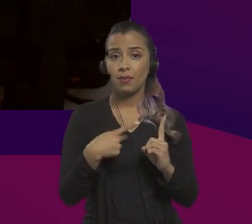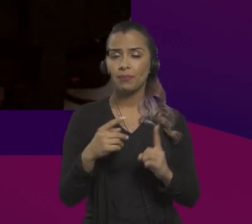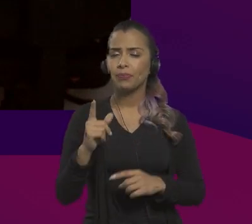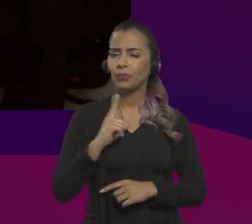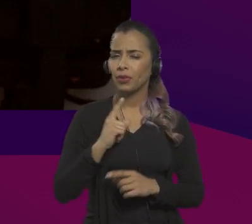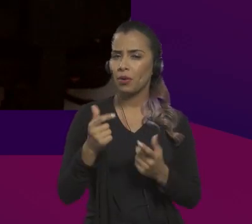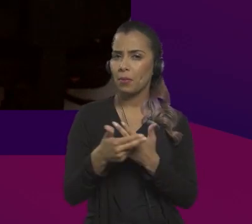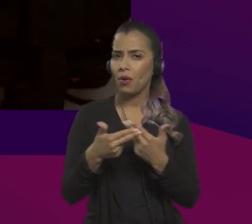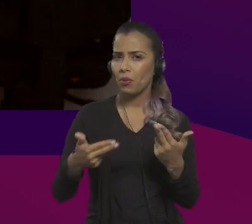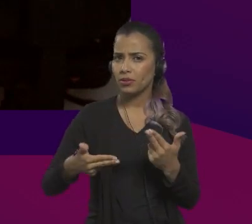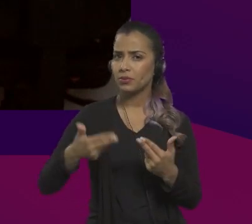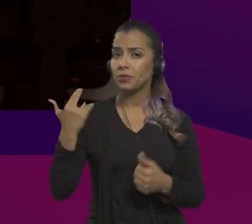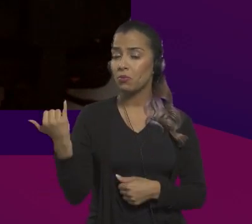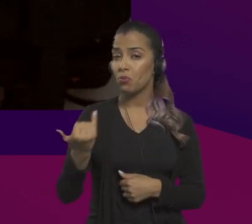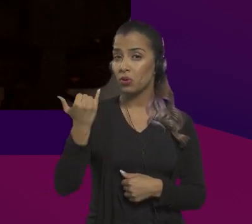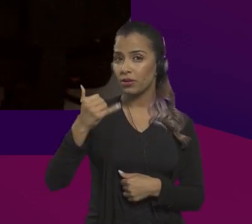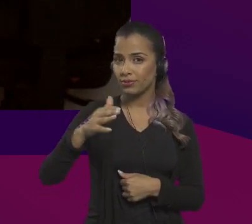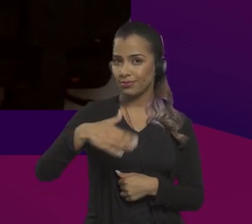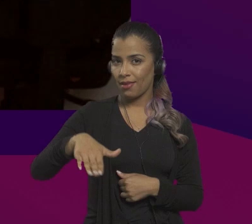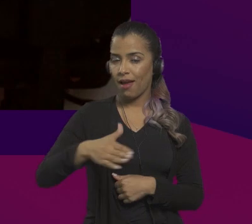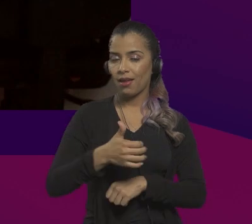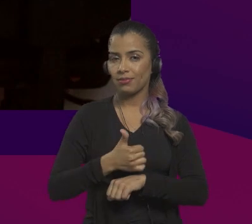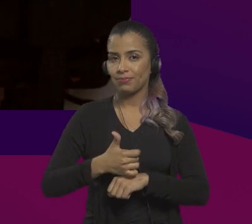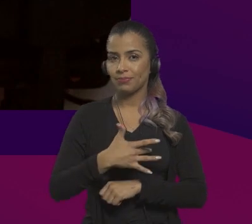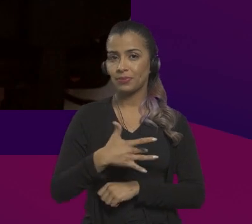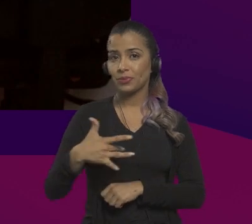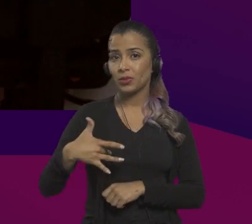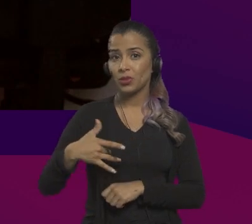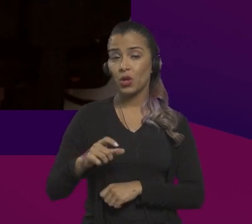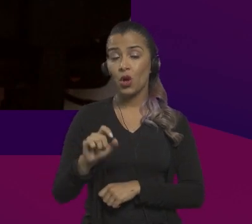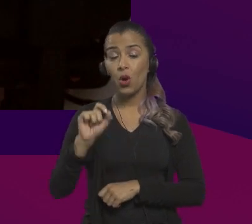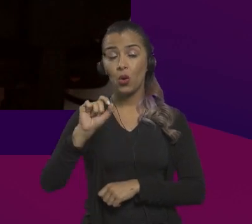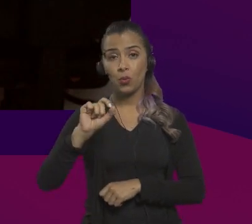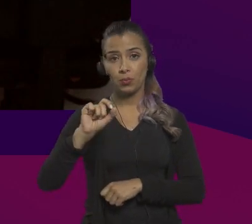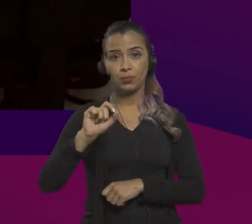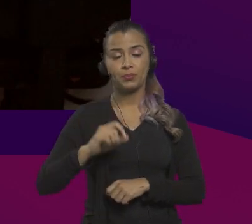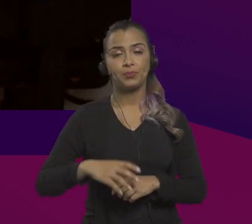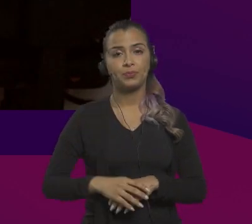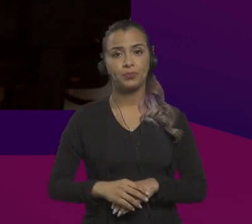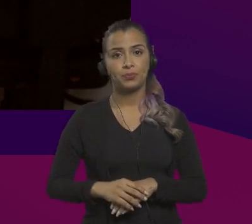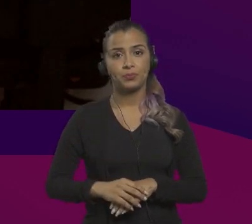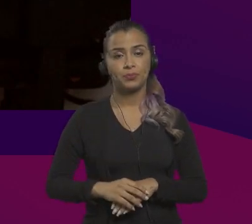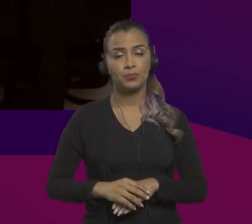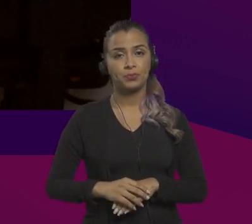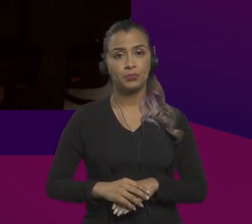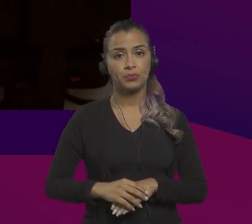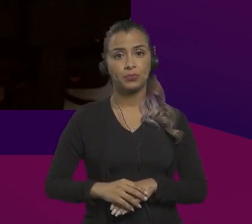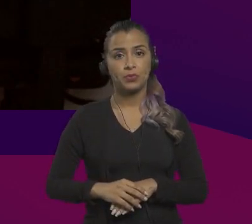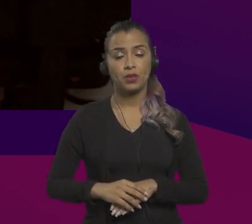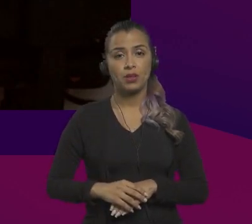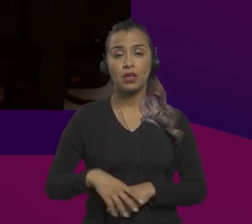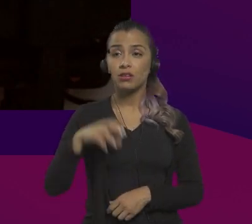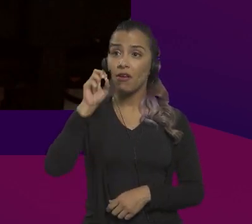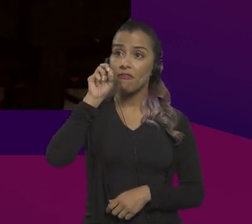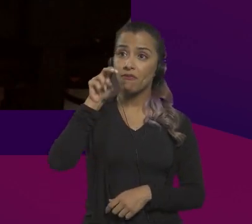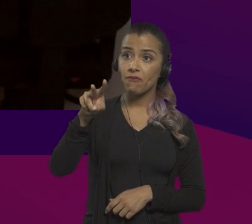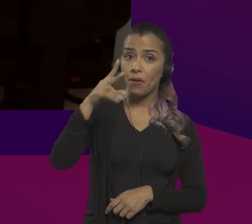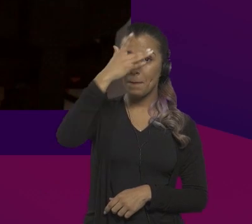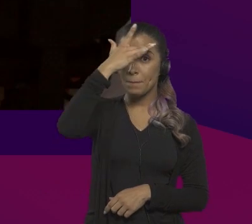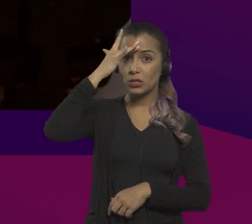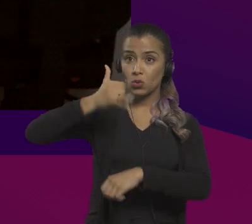muito intrínseco nos profissionais de saúde, que é a patologização do corpo gordo, né?